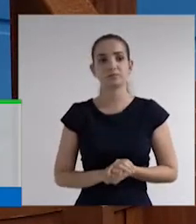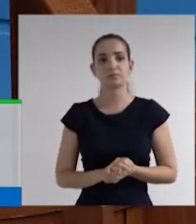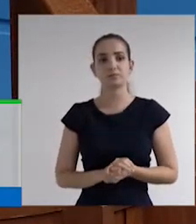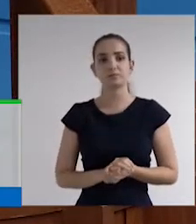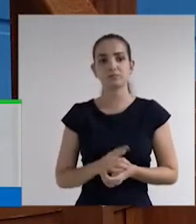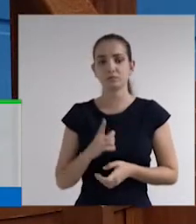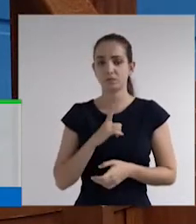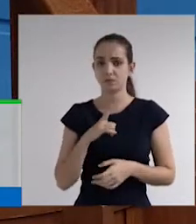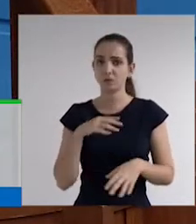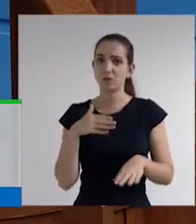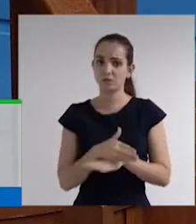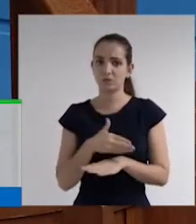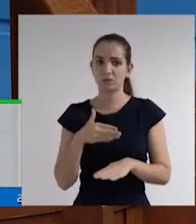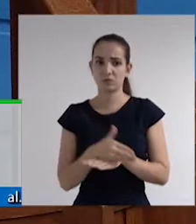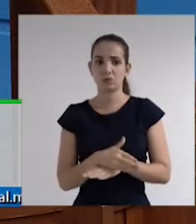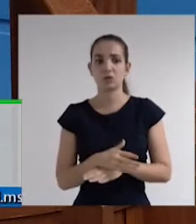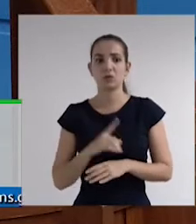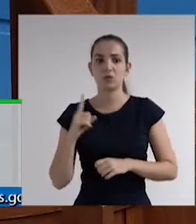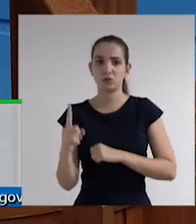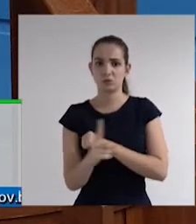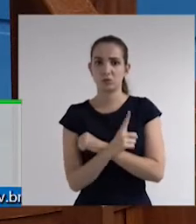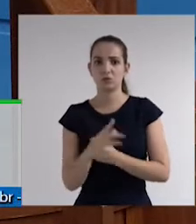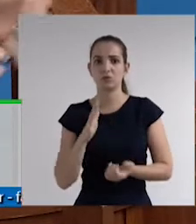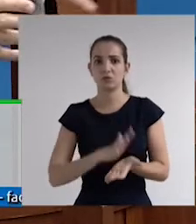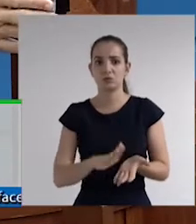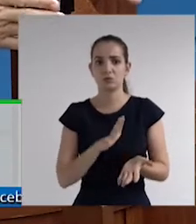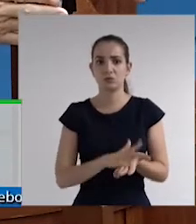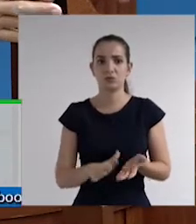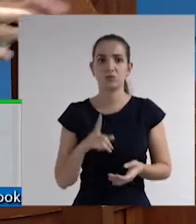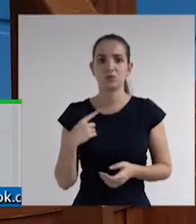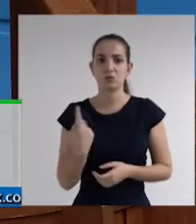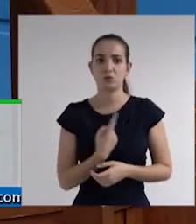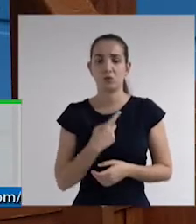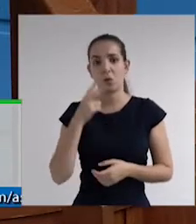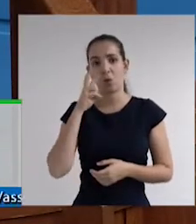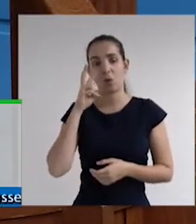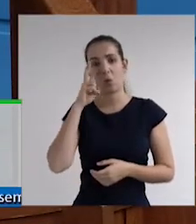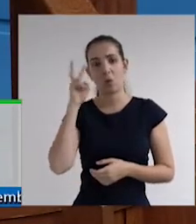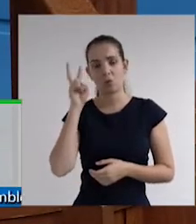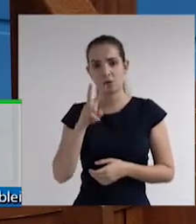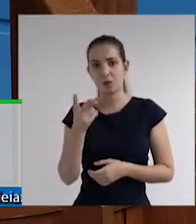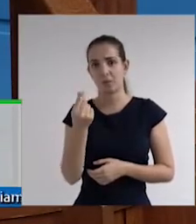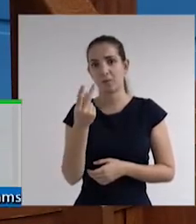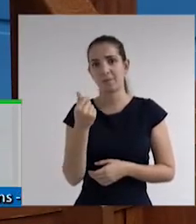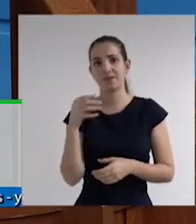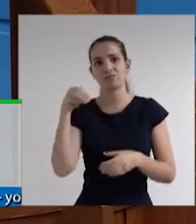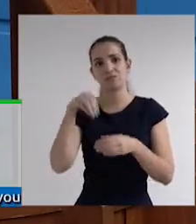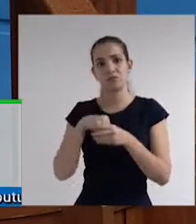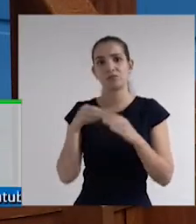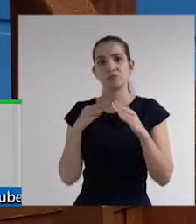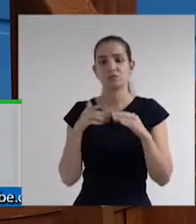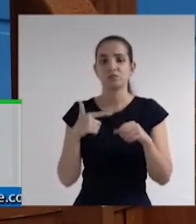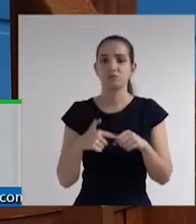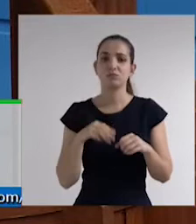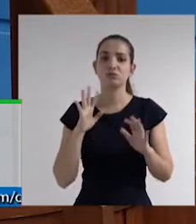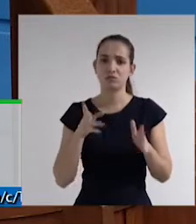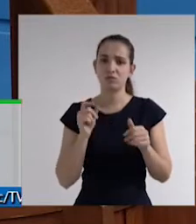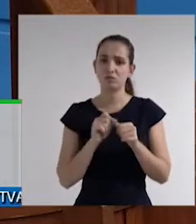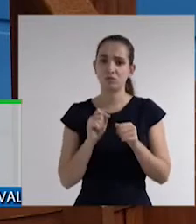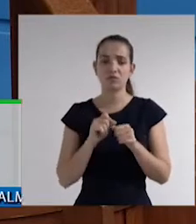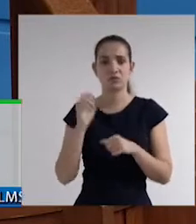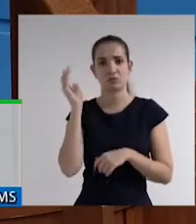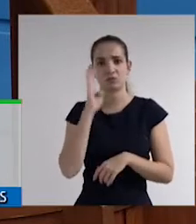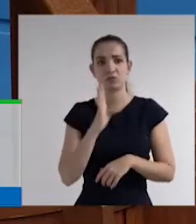a participação como consumidores finais, nós vamos olhar no preço da bomba. Já foi feito isso no